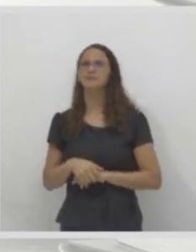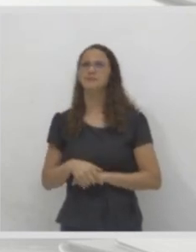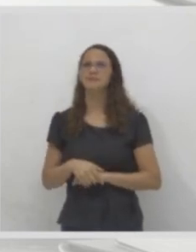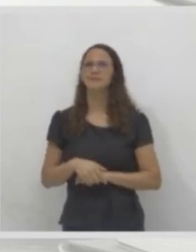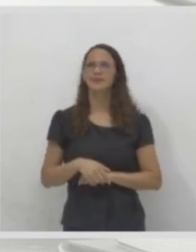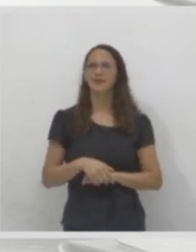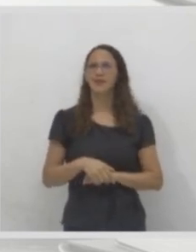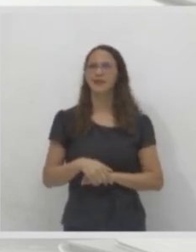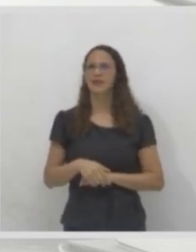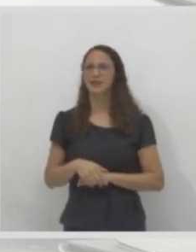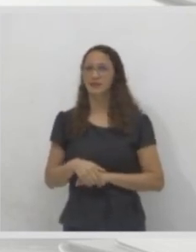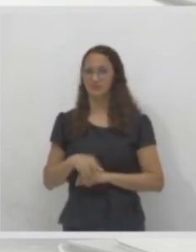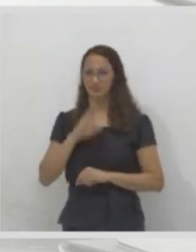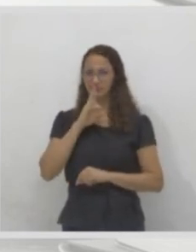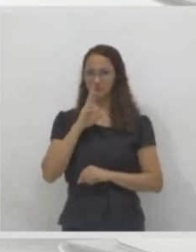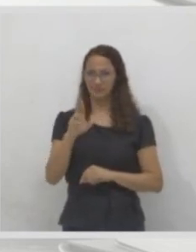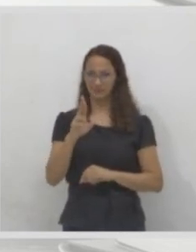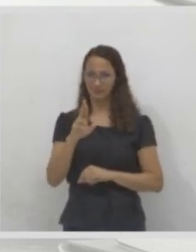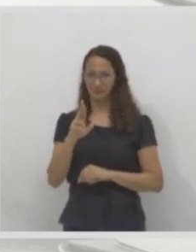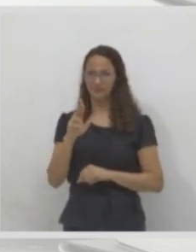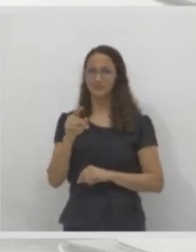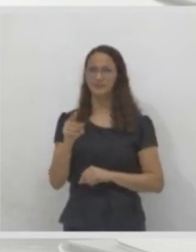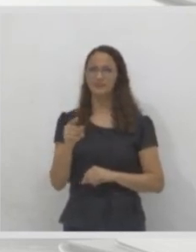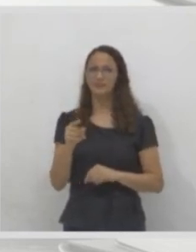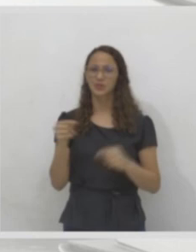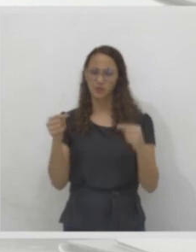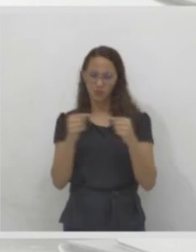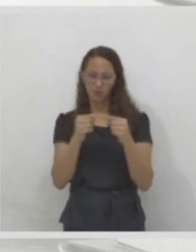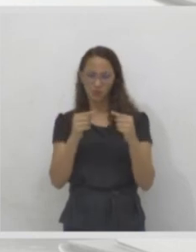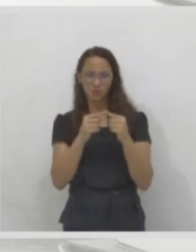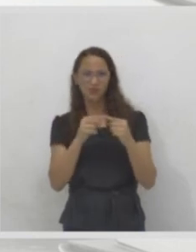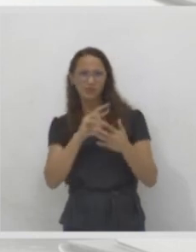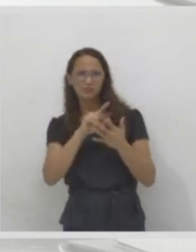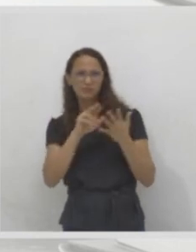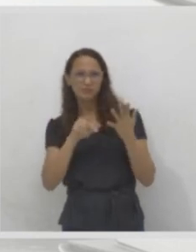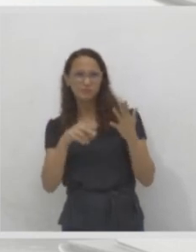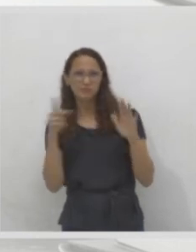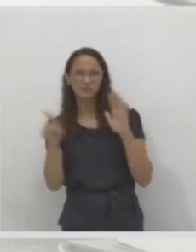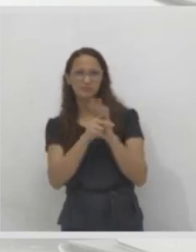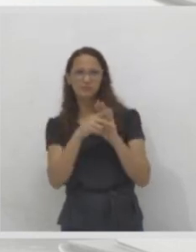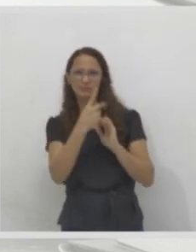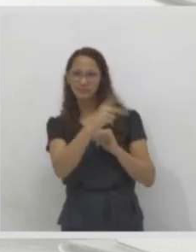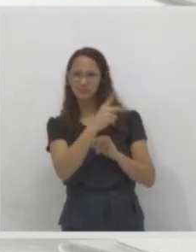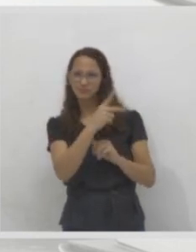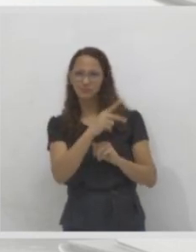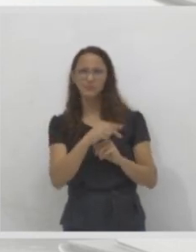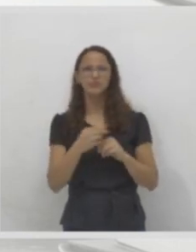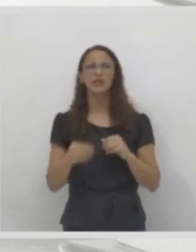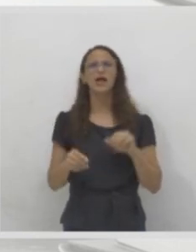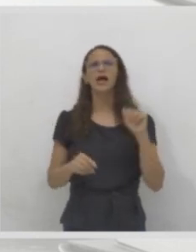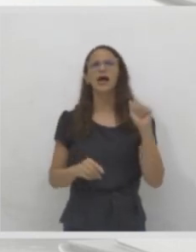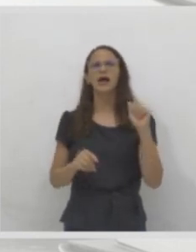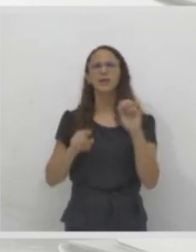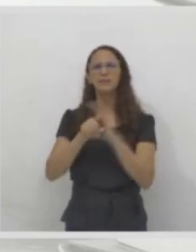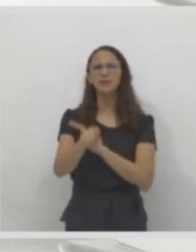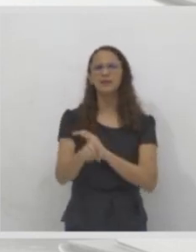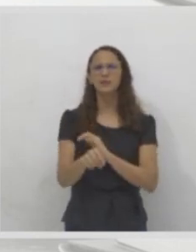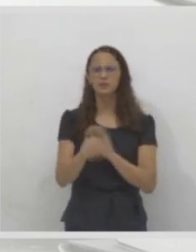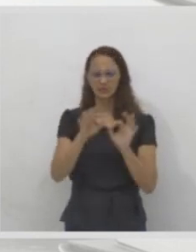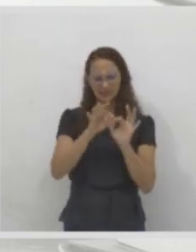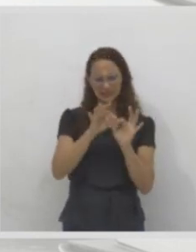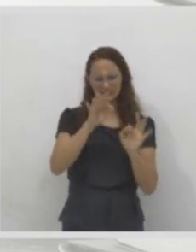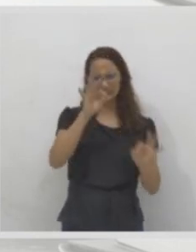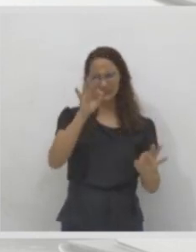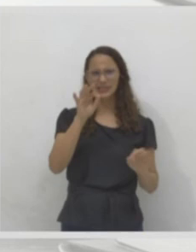às questões abaixo, conforme as características do mesmo. Letra A. Qual a medida